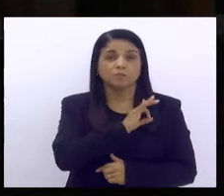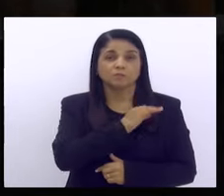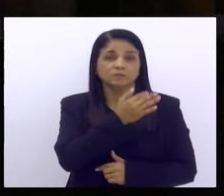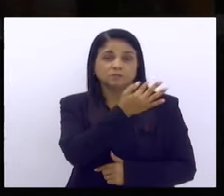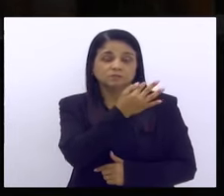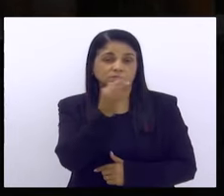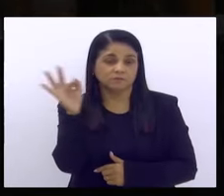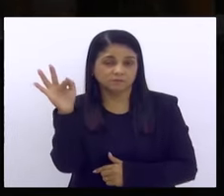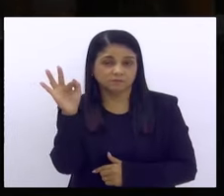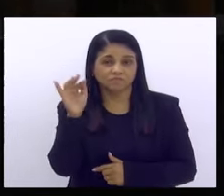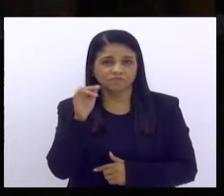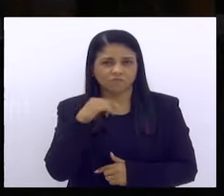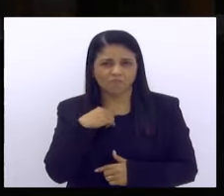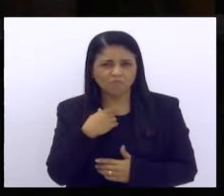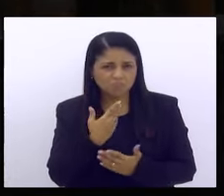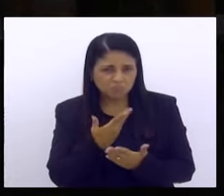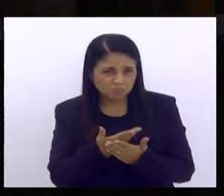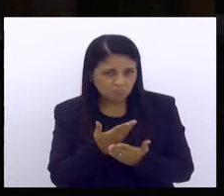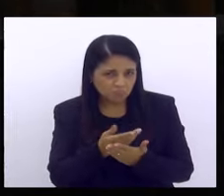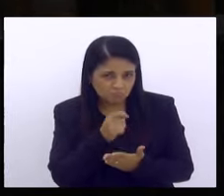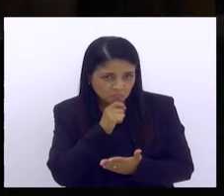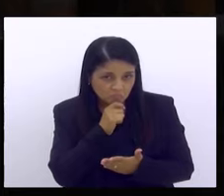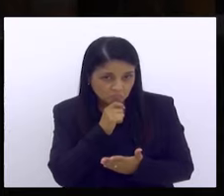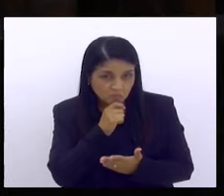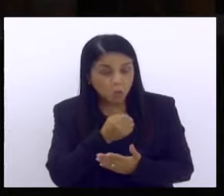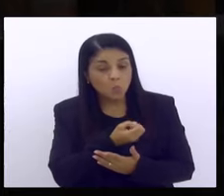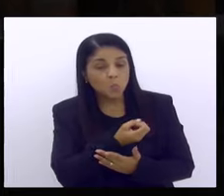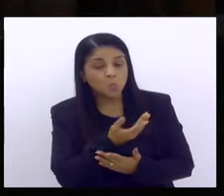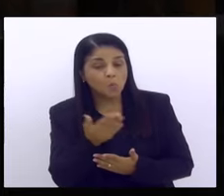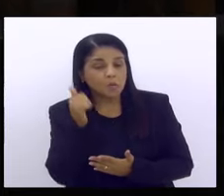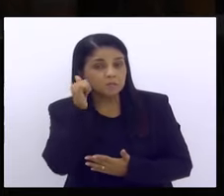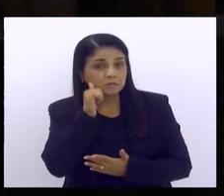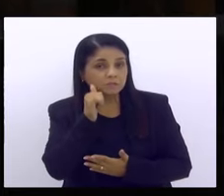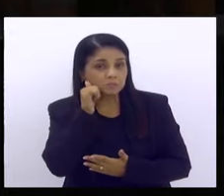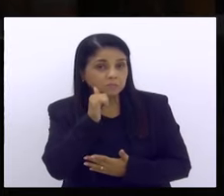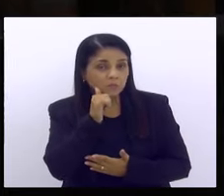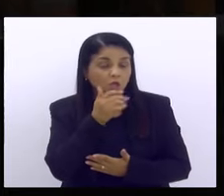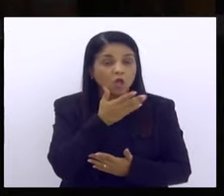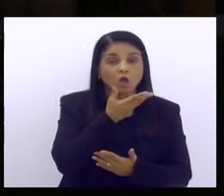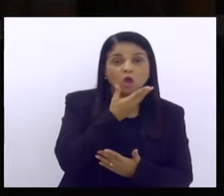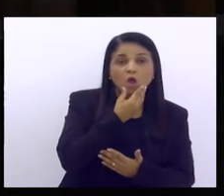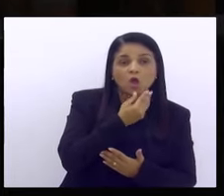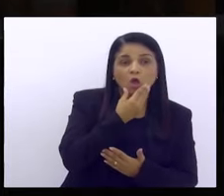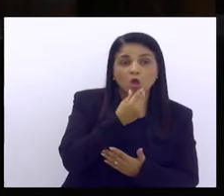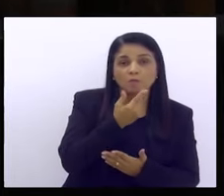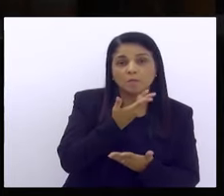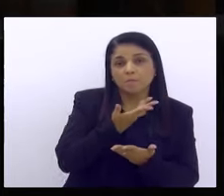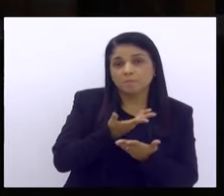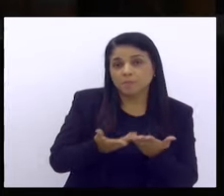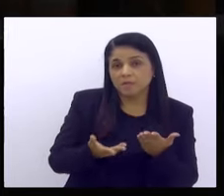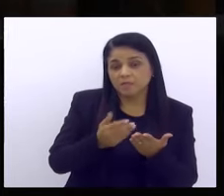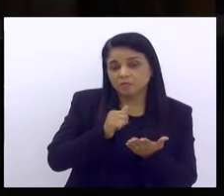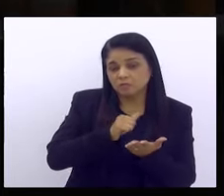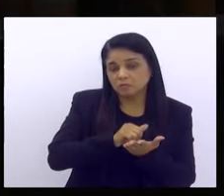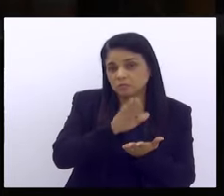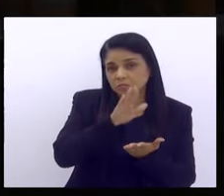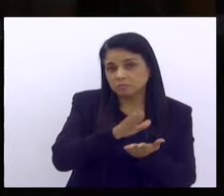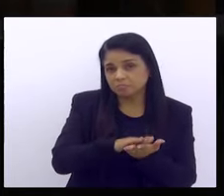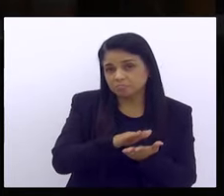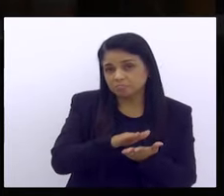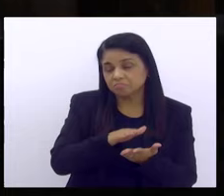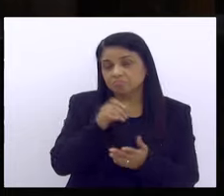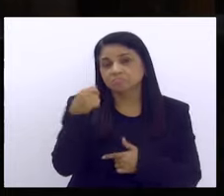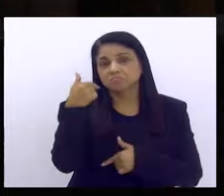aula. Eu quero saber quantas mulheres e quantos homens perderam seus empregos,